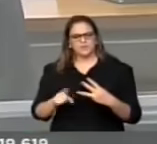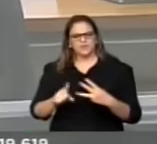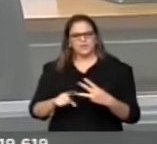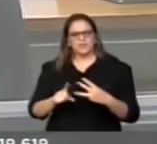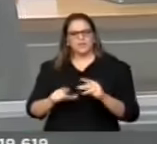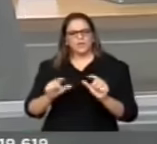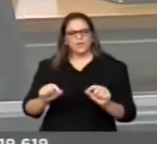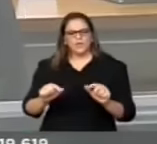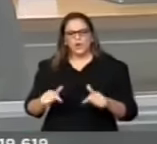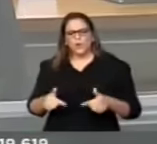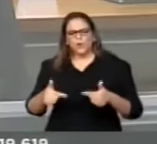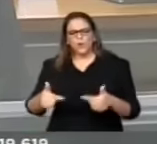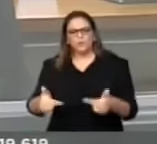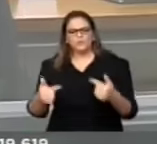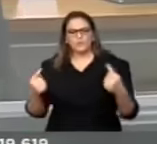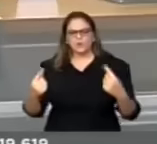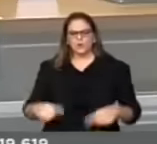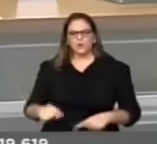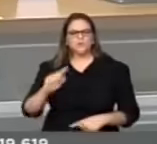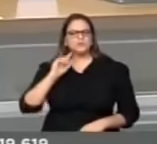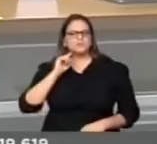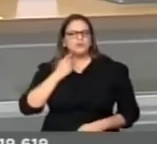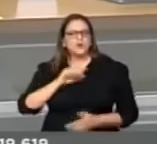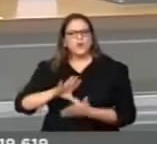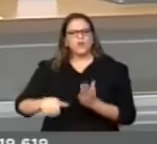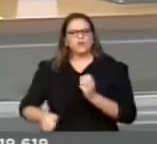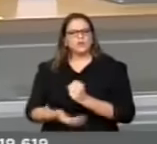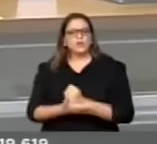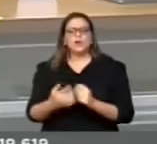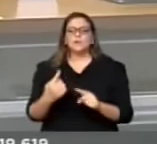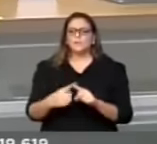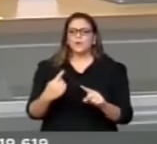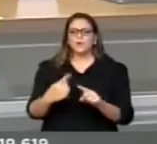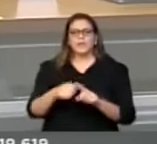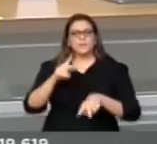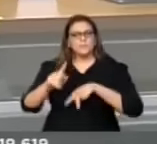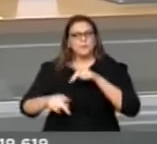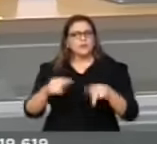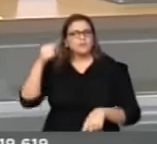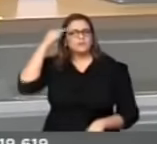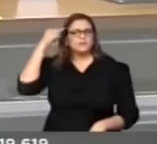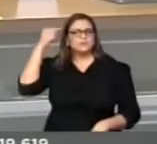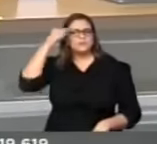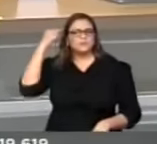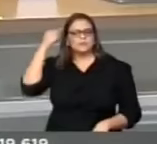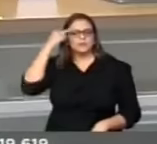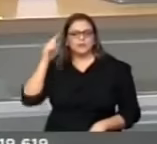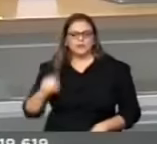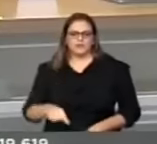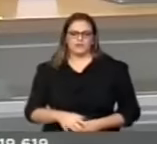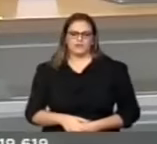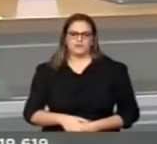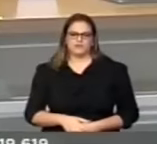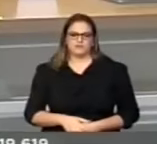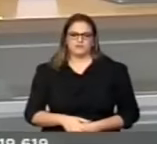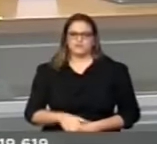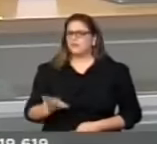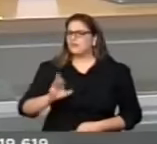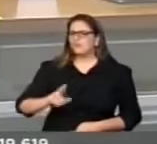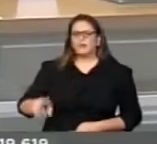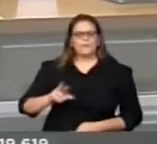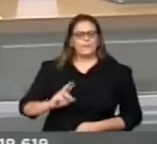contra a corrupção, porque esse é o tema que está na cabeça das pessoas. Não é as pedaladas